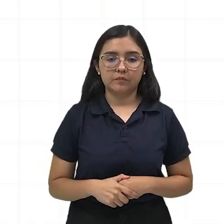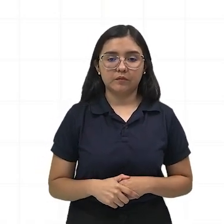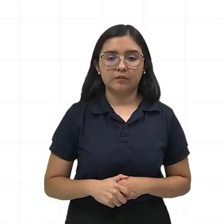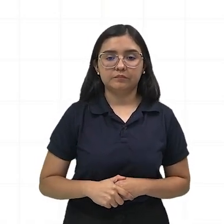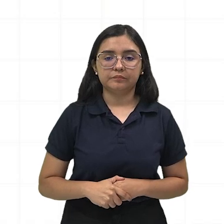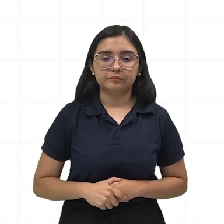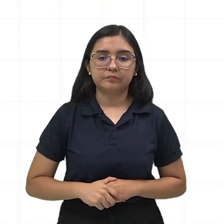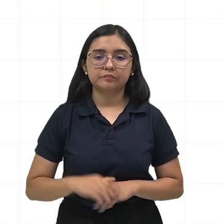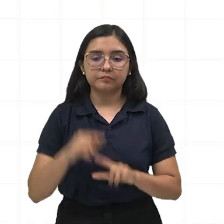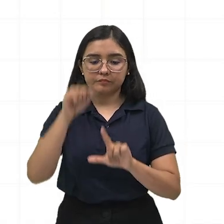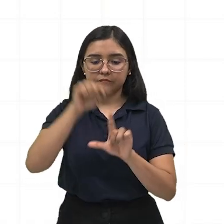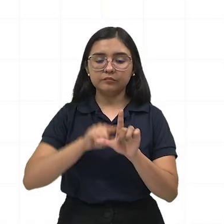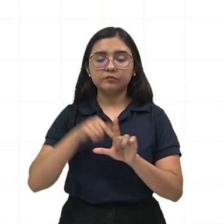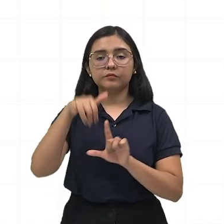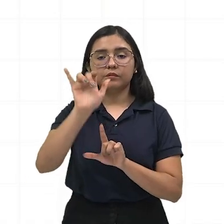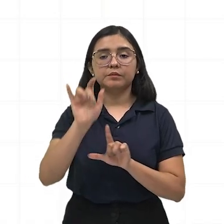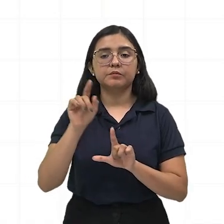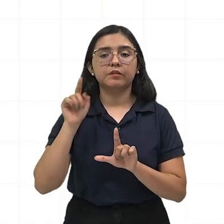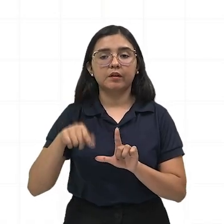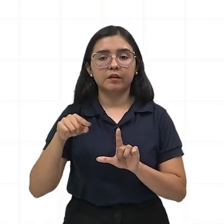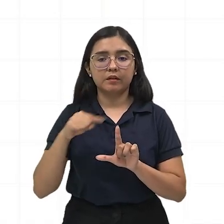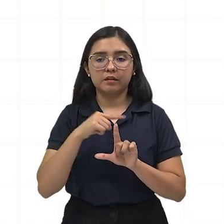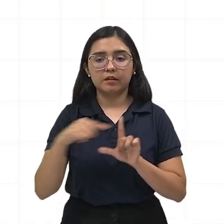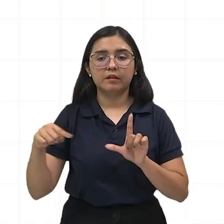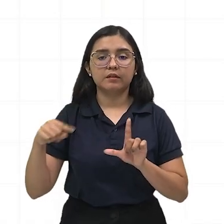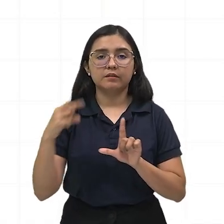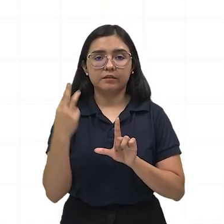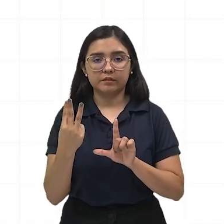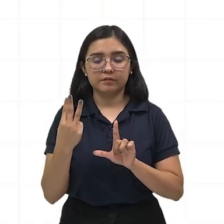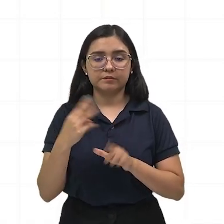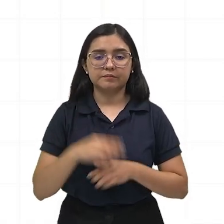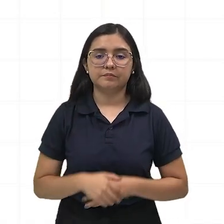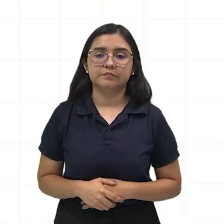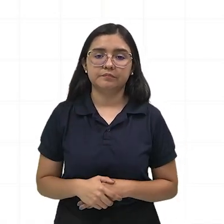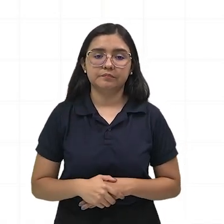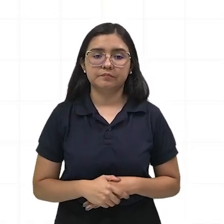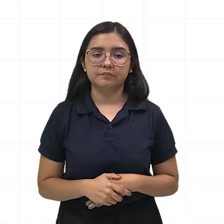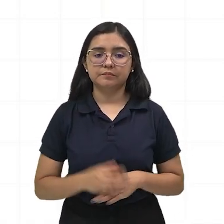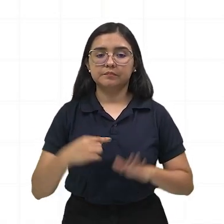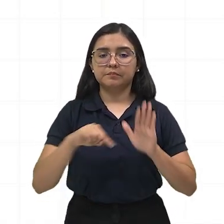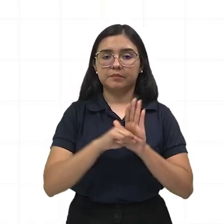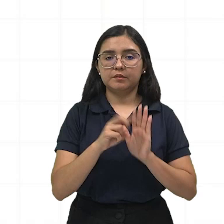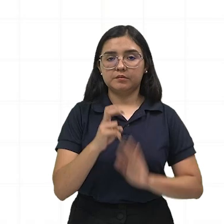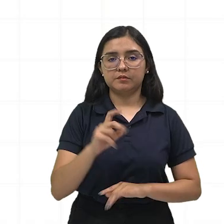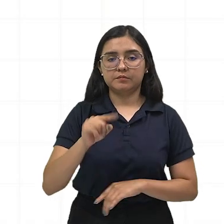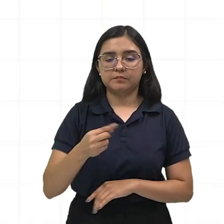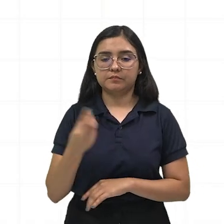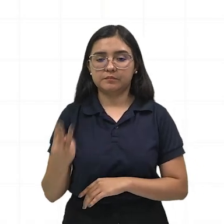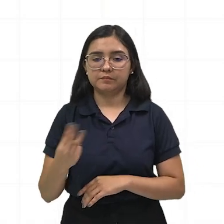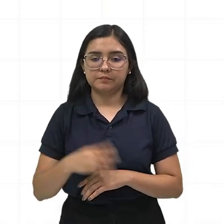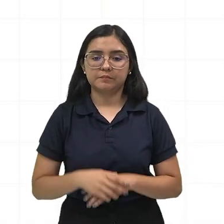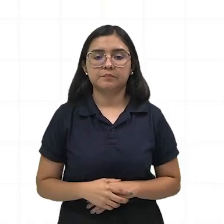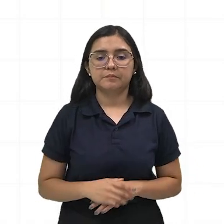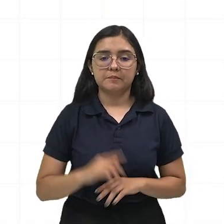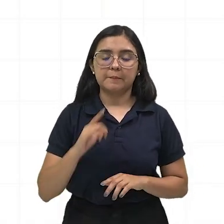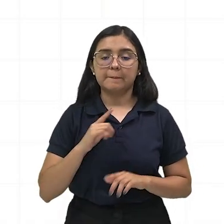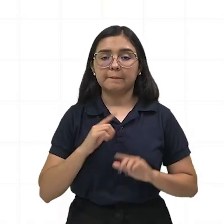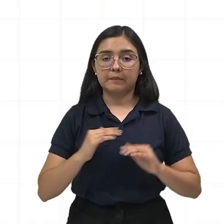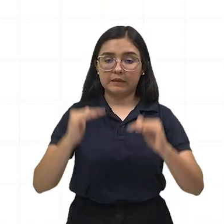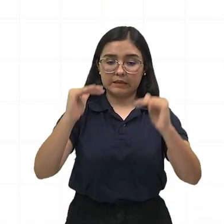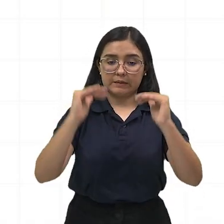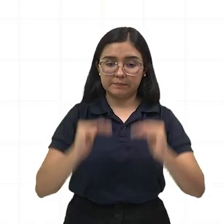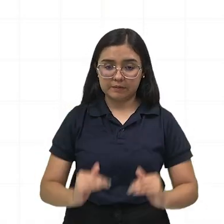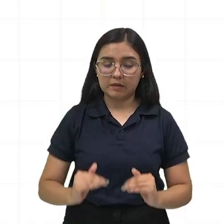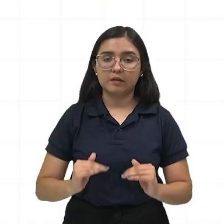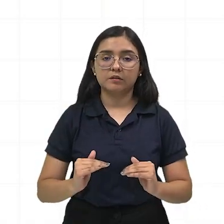E no Y é 3. O ponto A', que é o reflexo